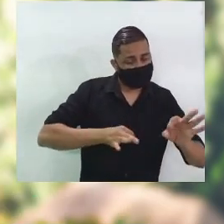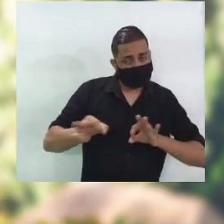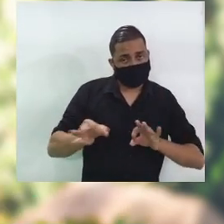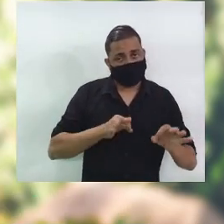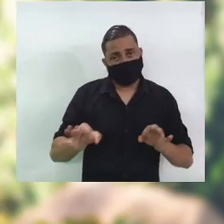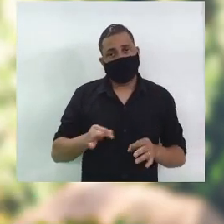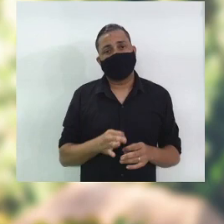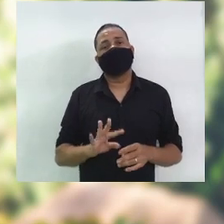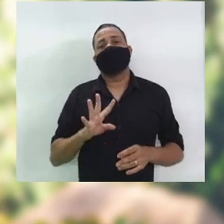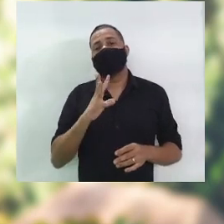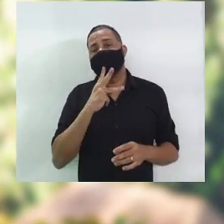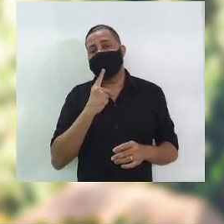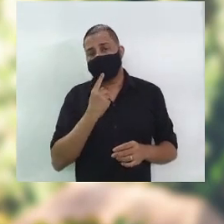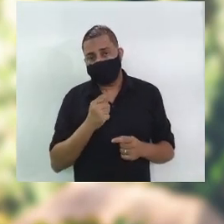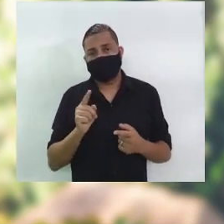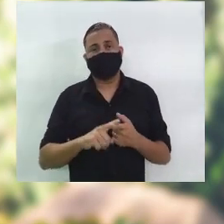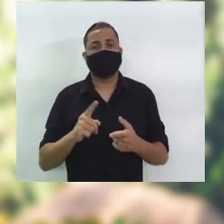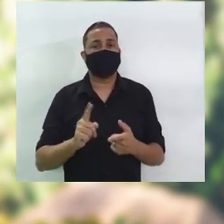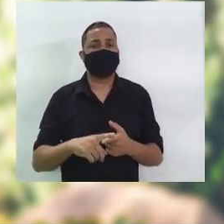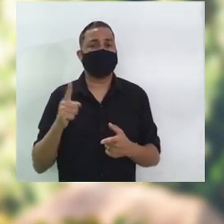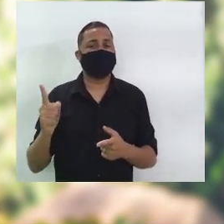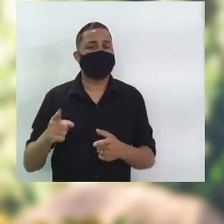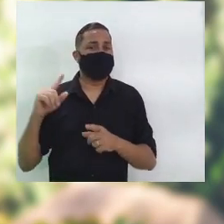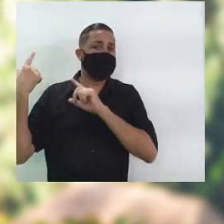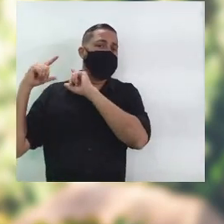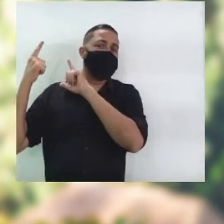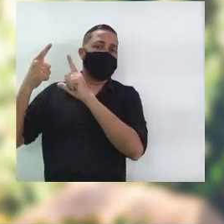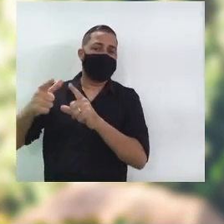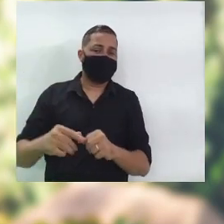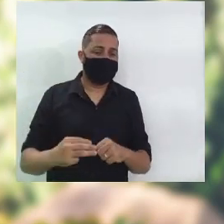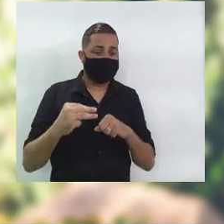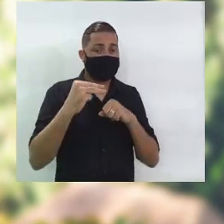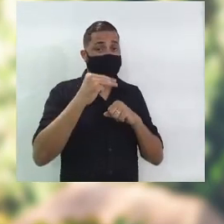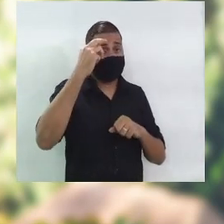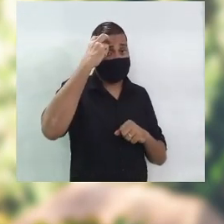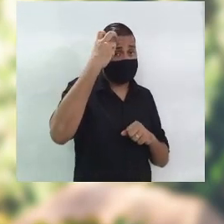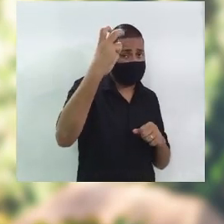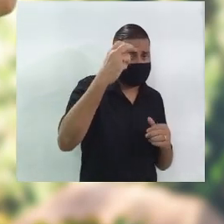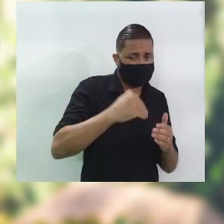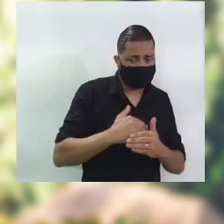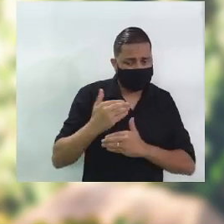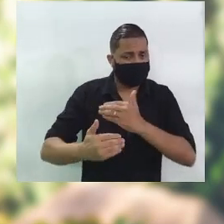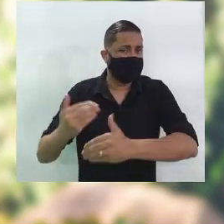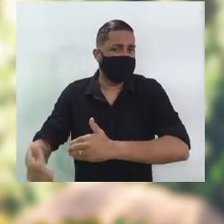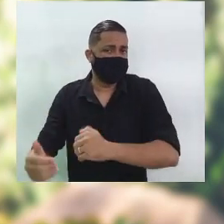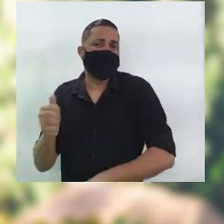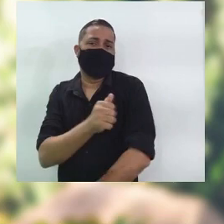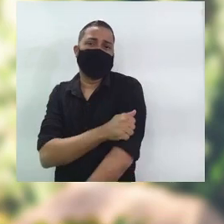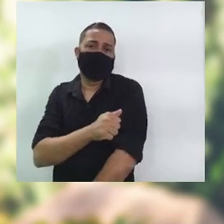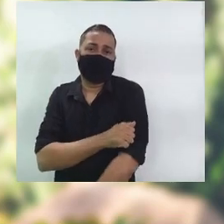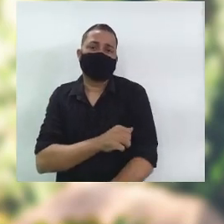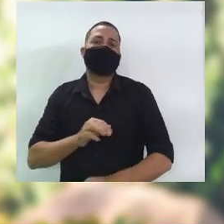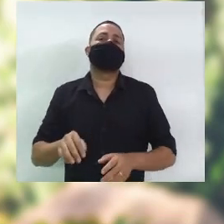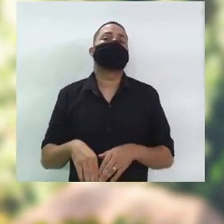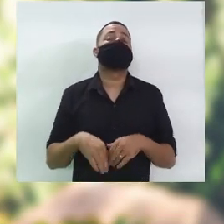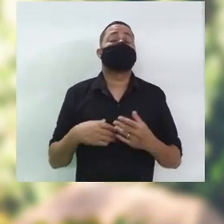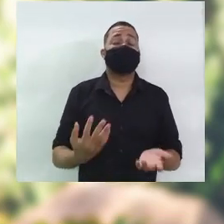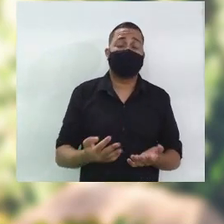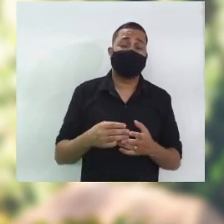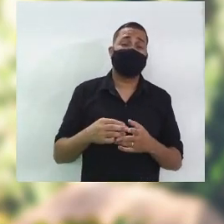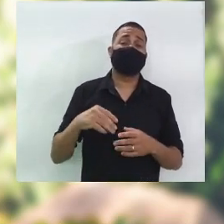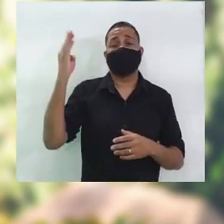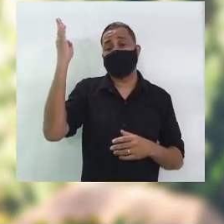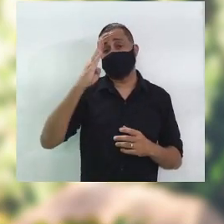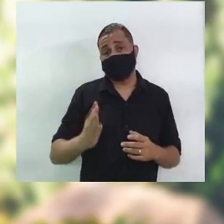seus conhecimentos, essa tradição que é passada de mestre para discípulo. E vamos adiante. Ainda sobre